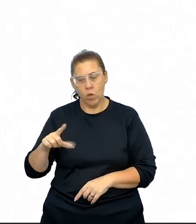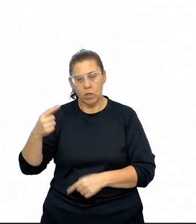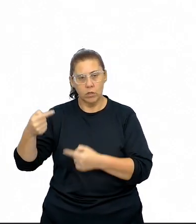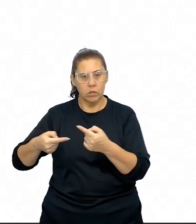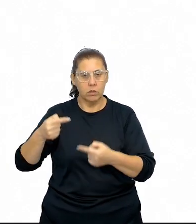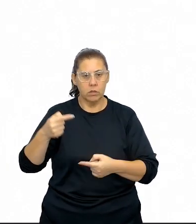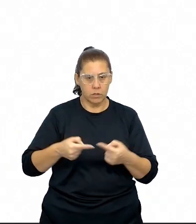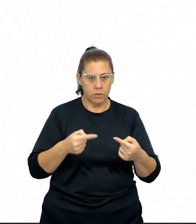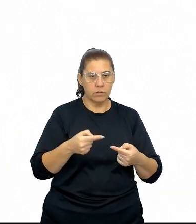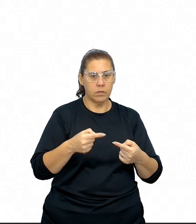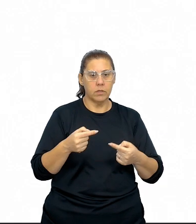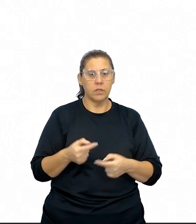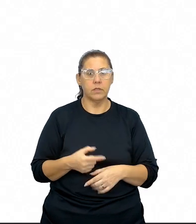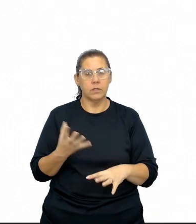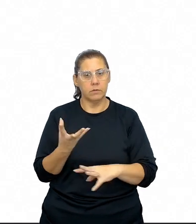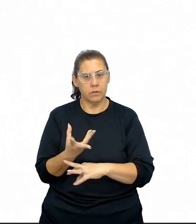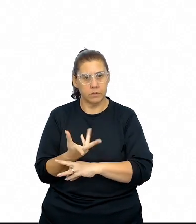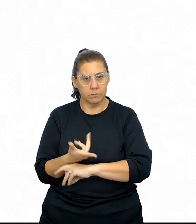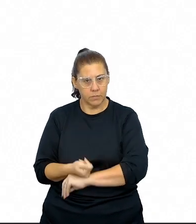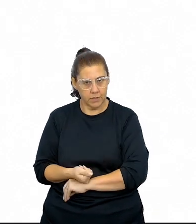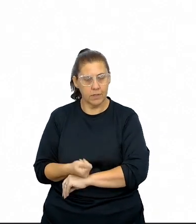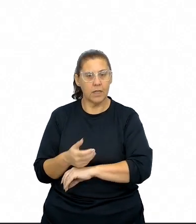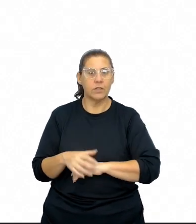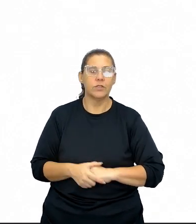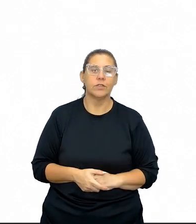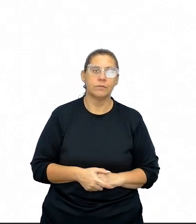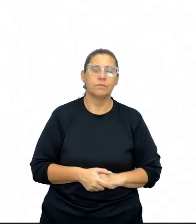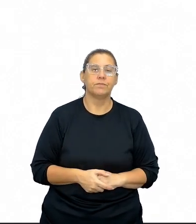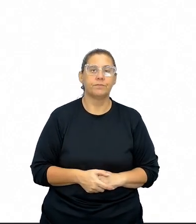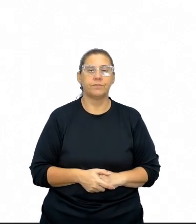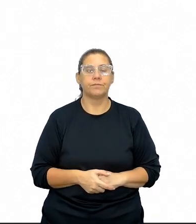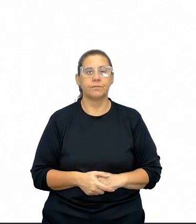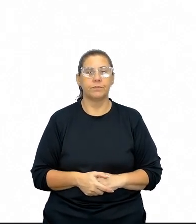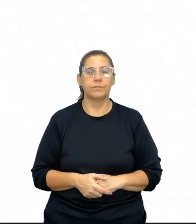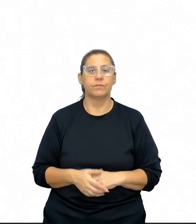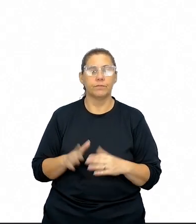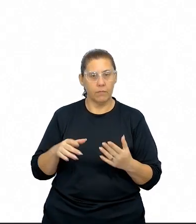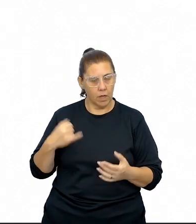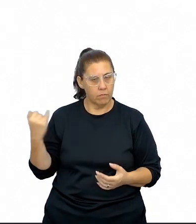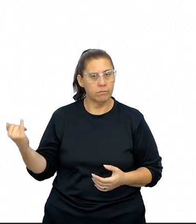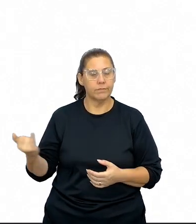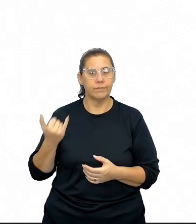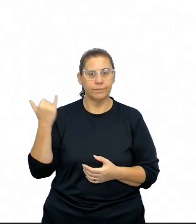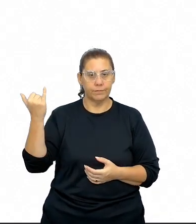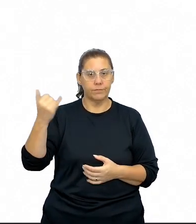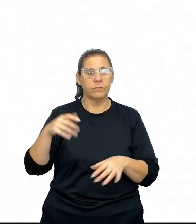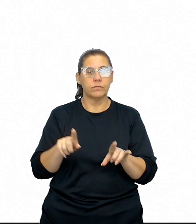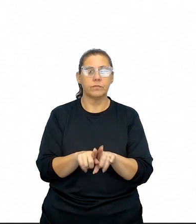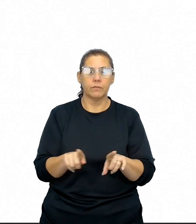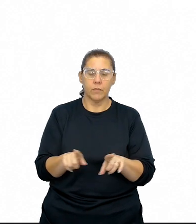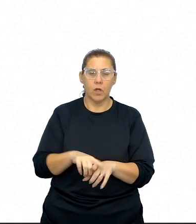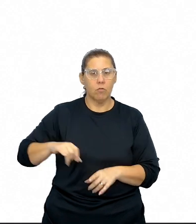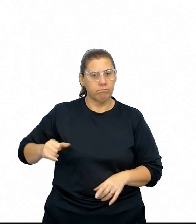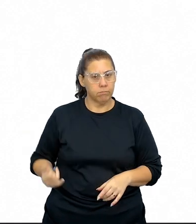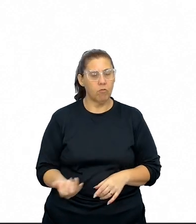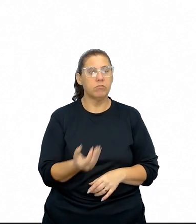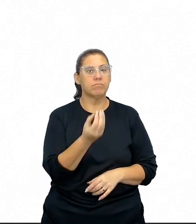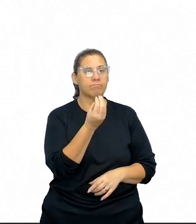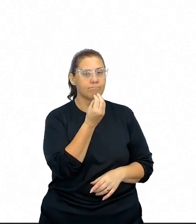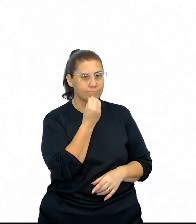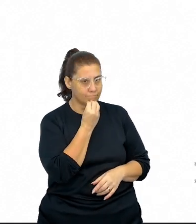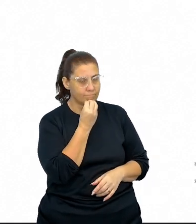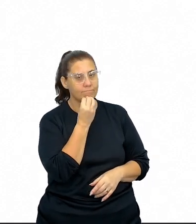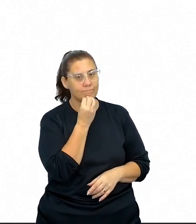discussão relacionada à interdisciplinaridade. É importante ainda aproveitar essa